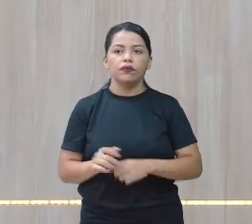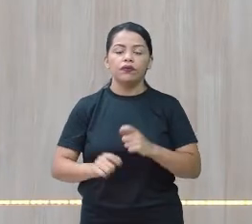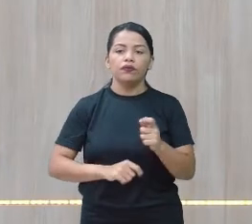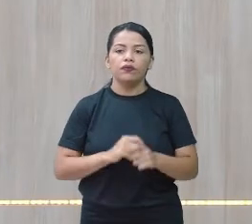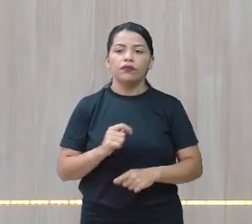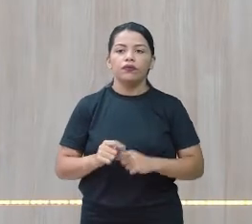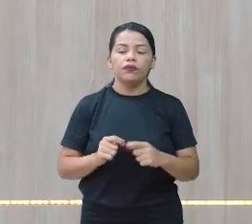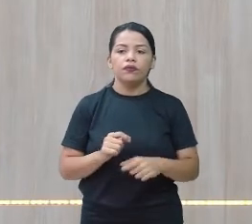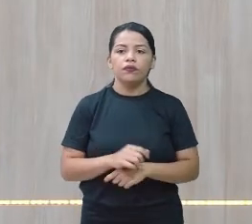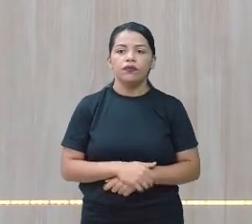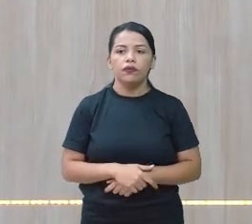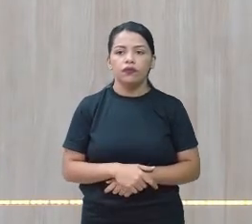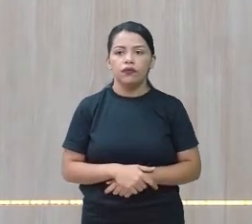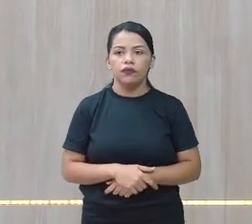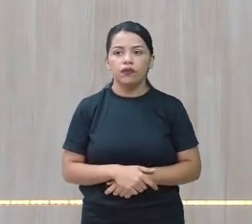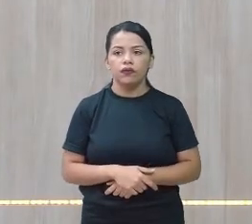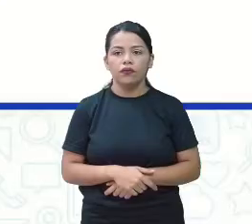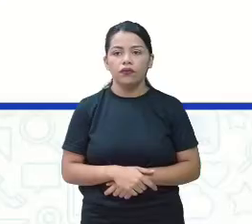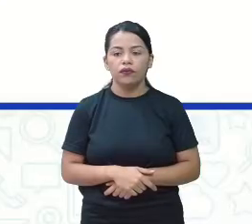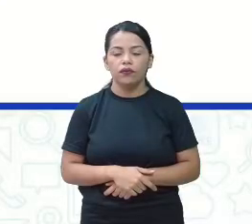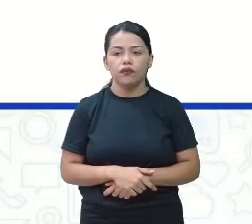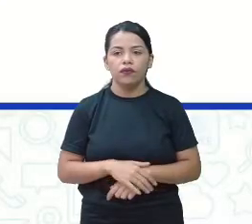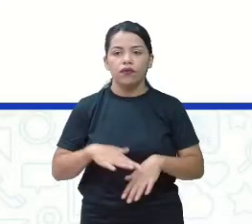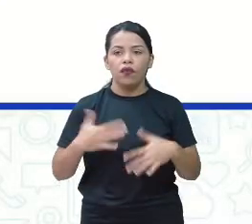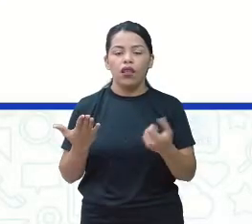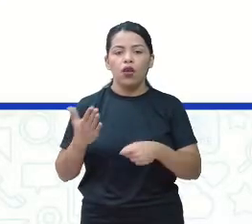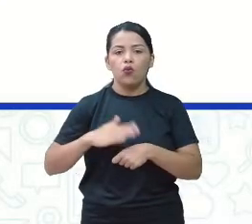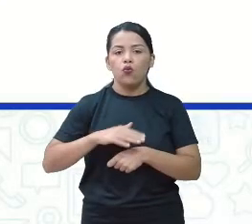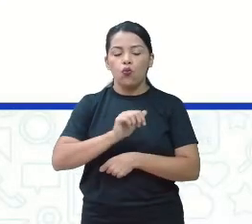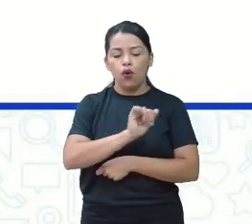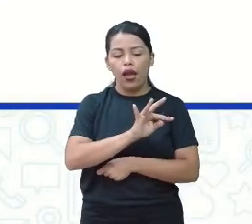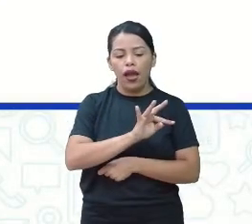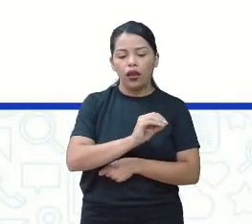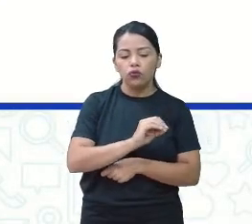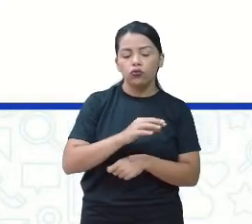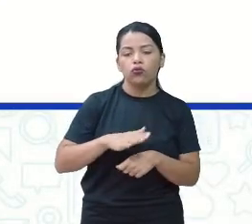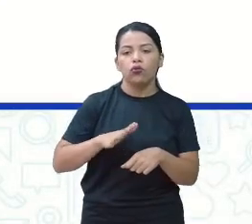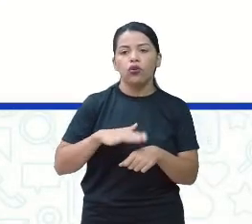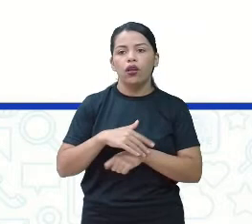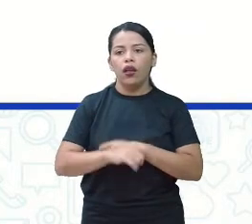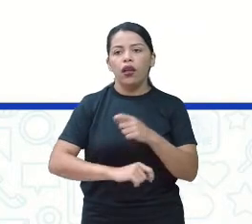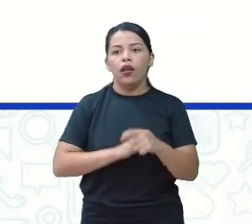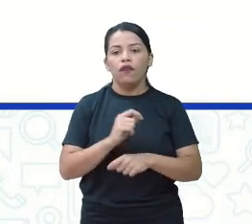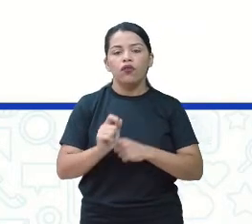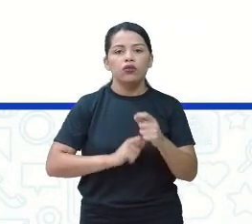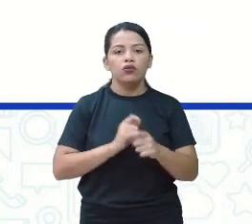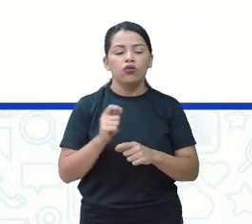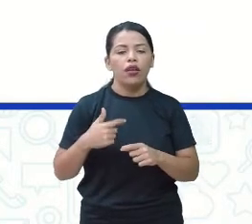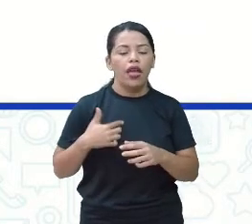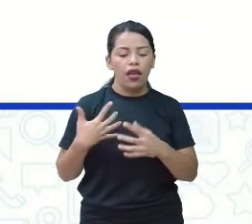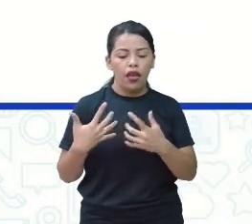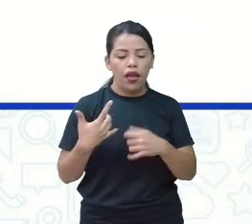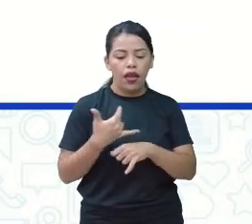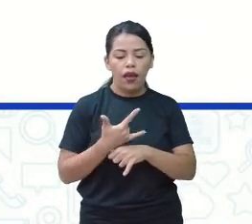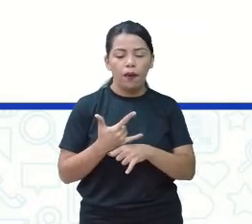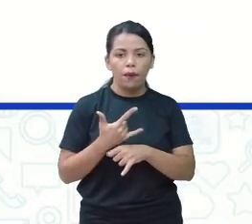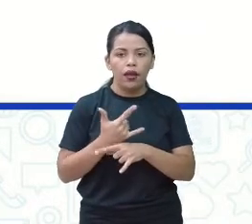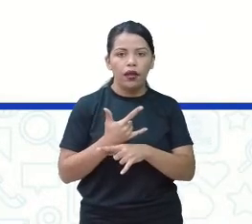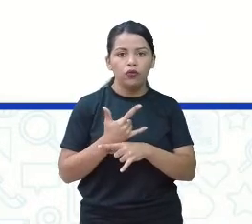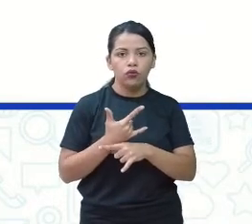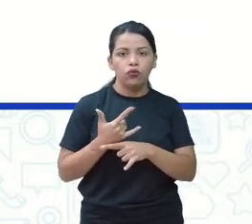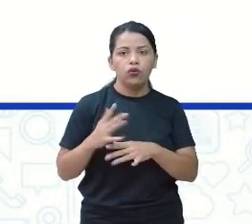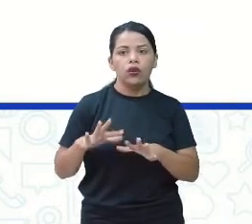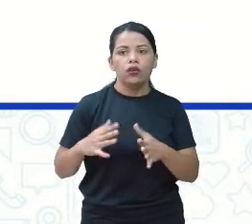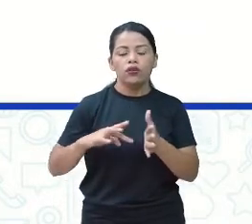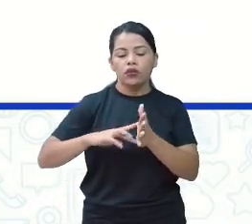dessa perna, vamos ver o que é que ele diz. O ato reflexo é uma resposta que é formada pela própria medula, o que significa dizer